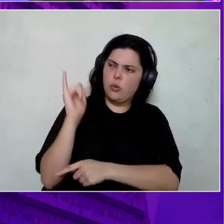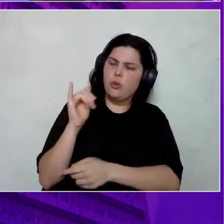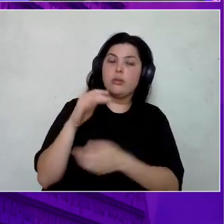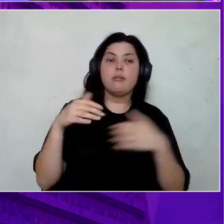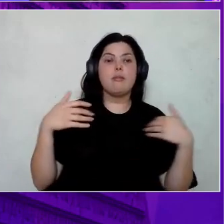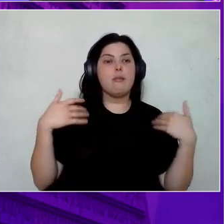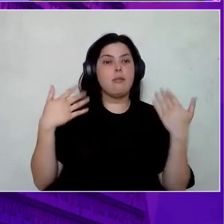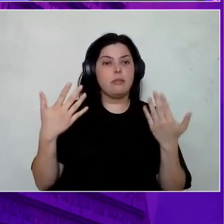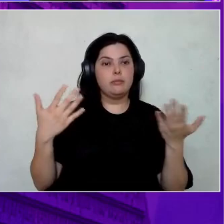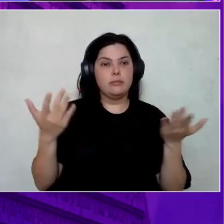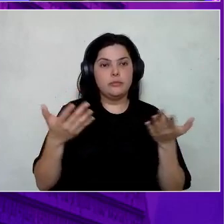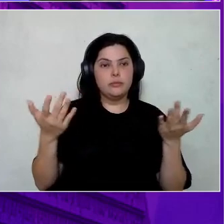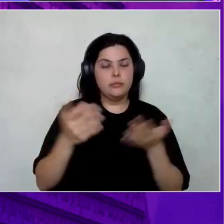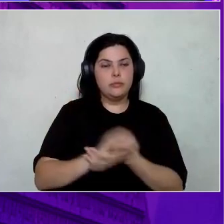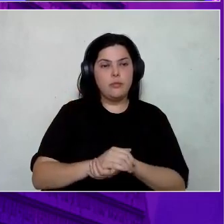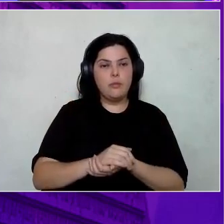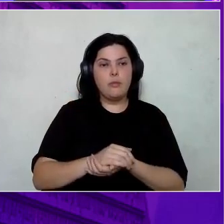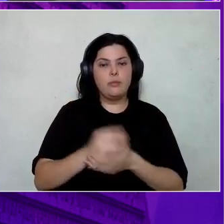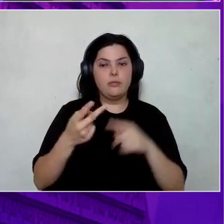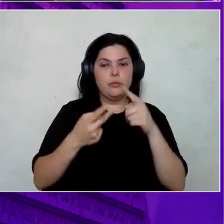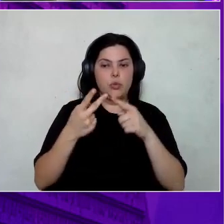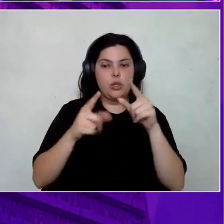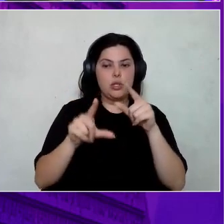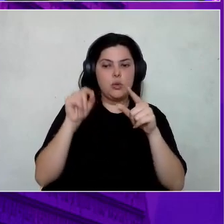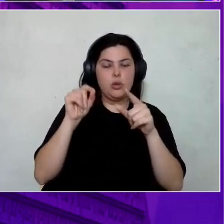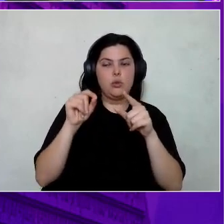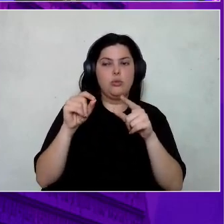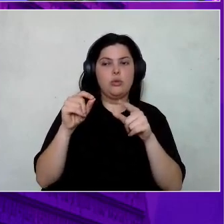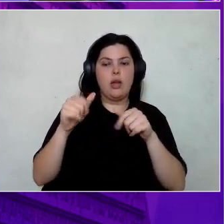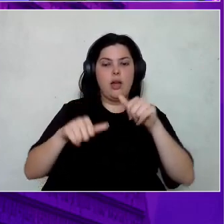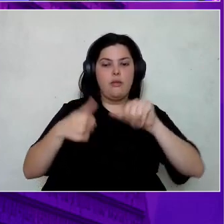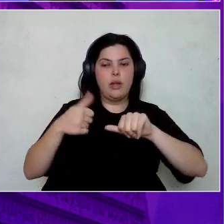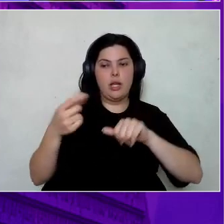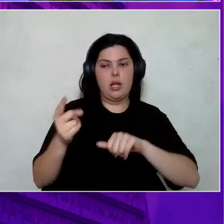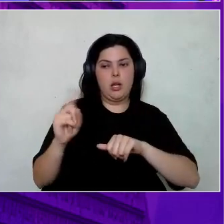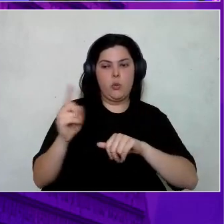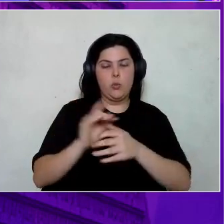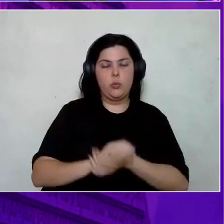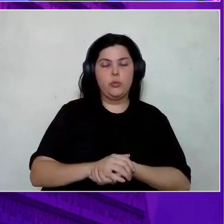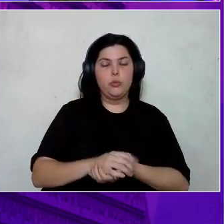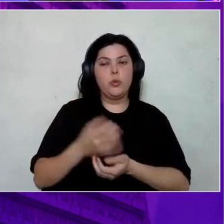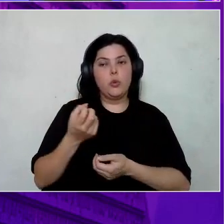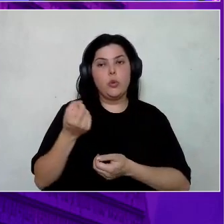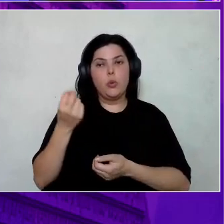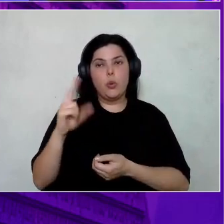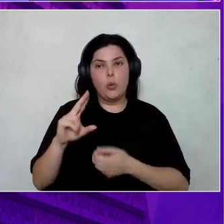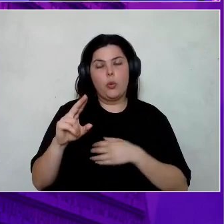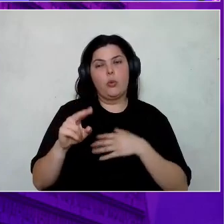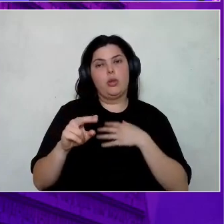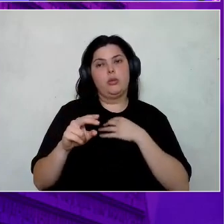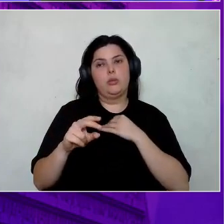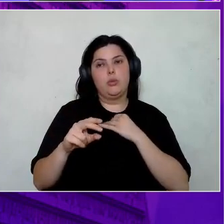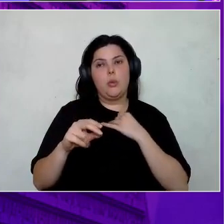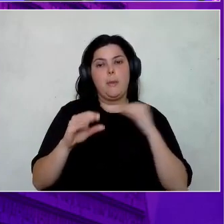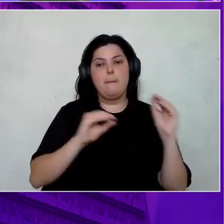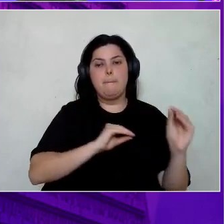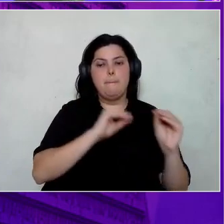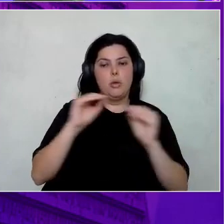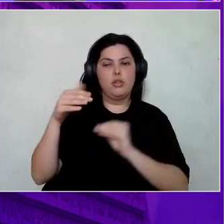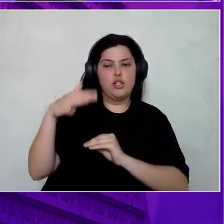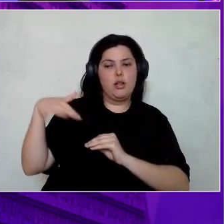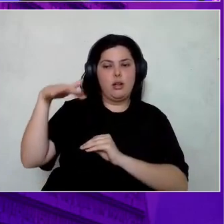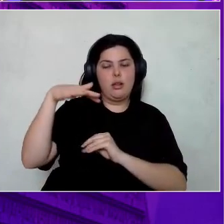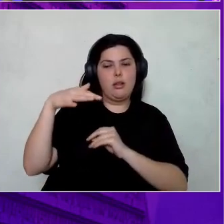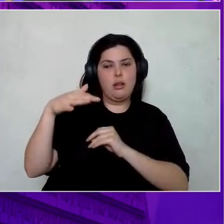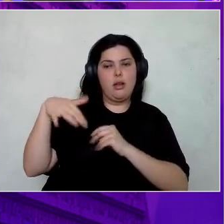caso, tem duas opções para você, ou você não avalia, ou você realmente muda de trilha, né? Vai para a área de